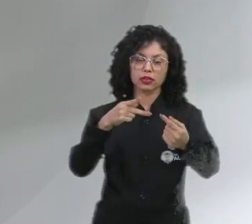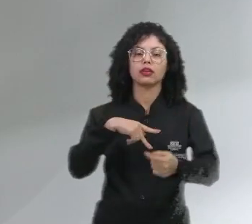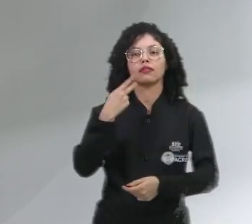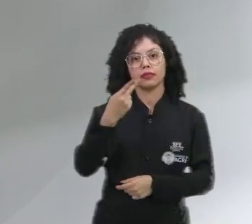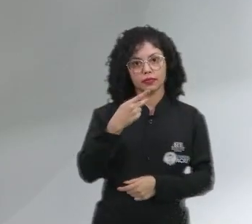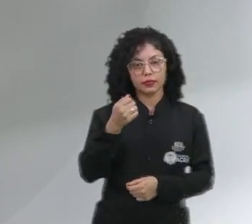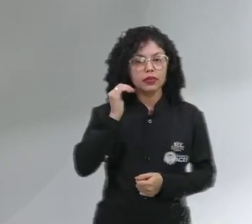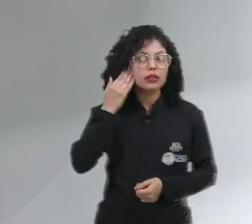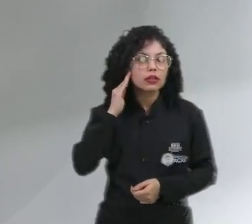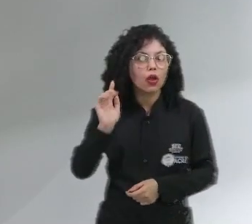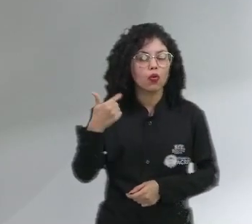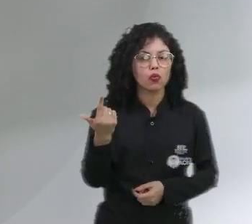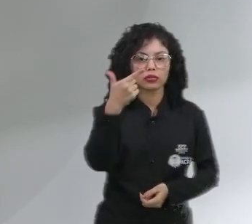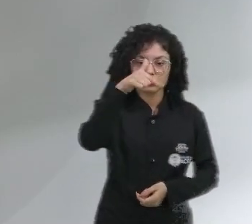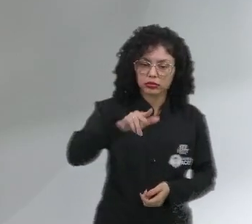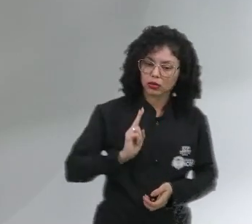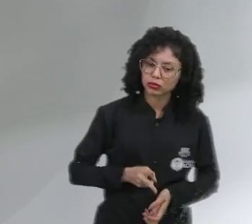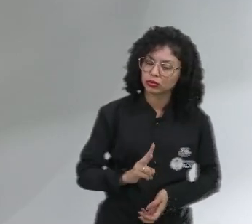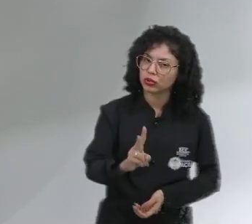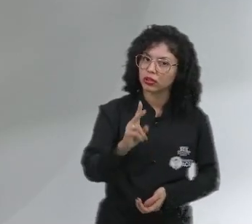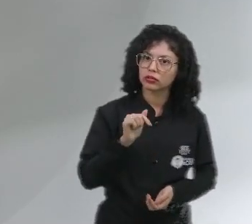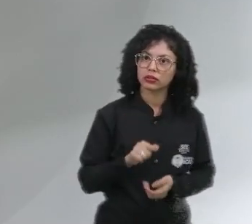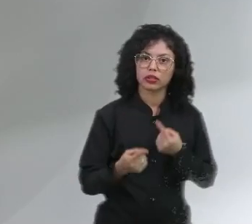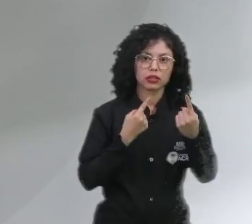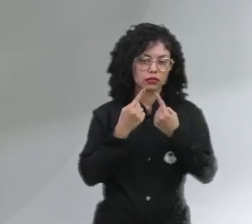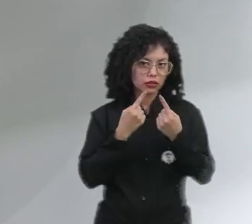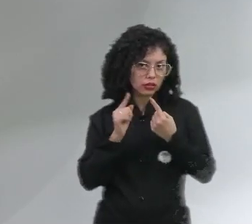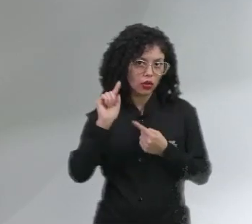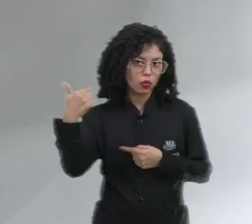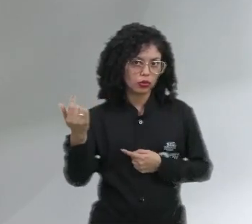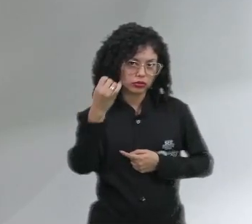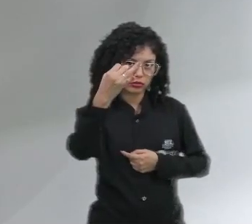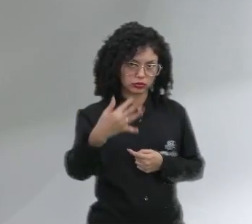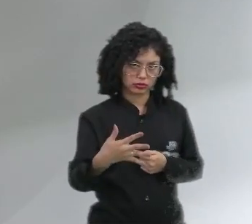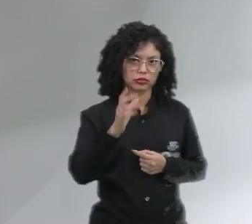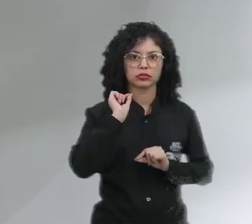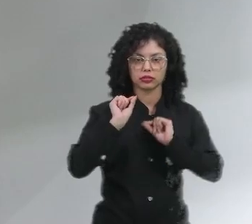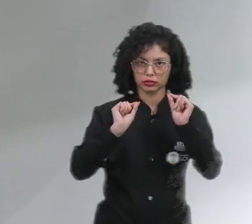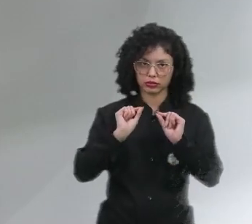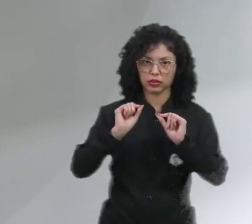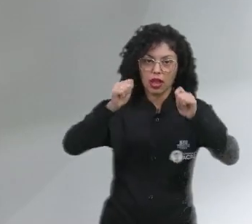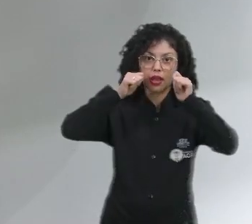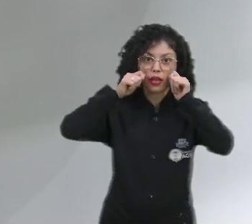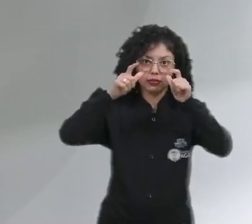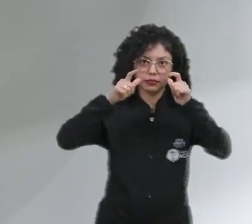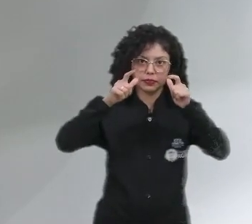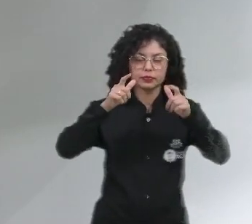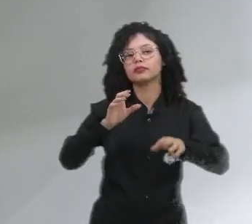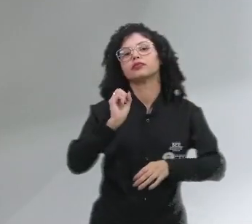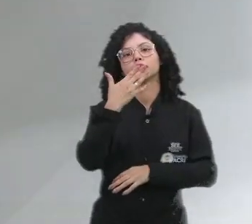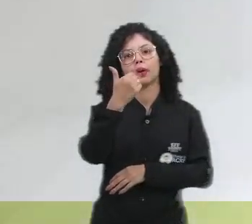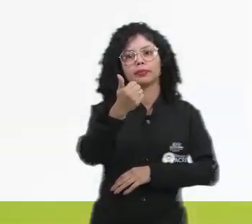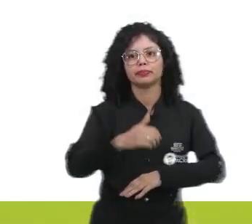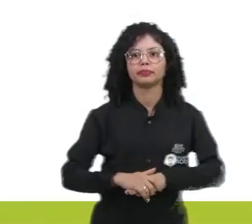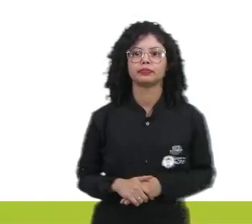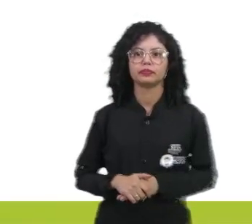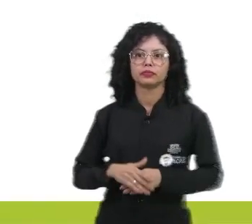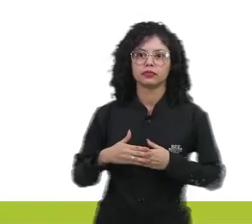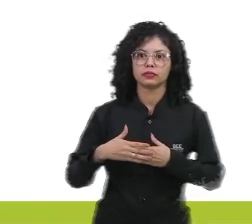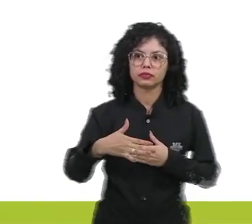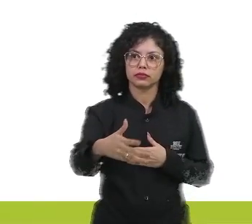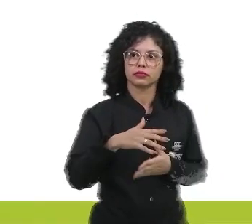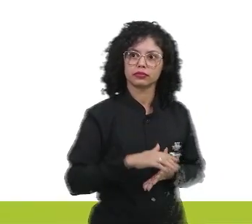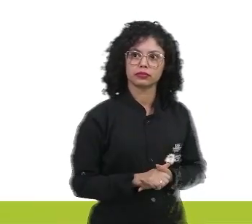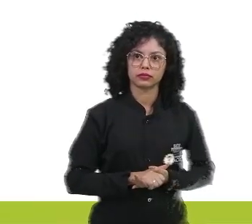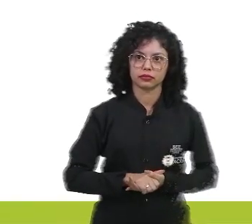atenção e entender efetivamente o que você está falando, o que o outro está falando. É dar atenção. Tudo bem? Avança mais um pouco, que